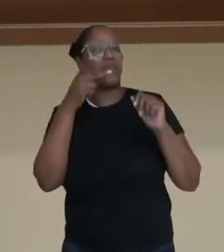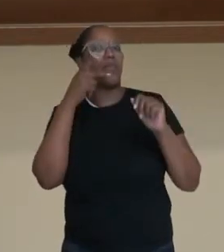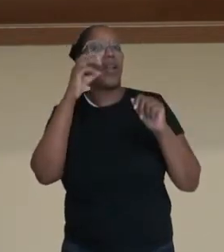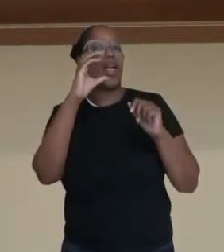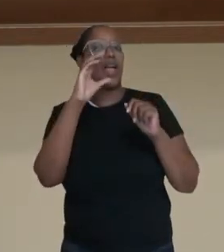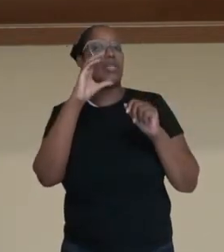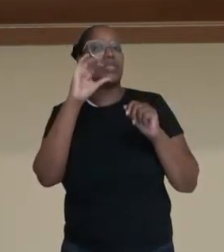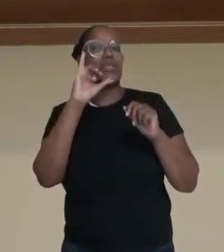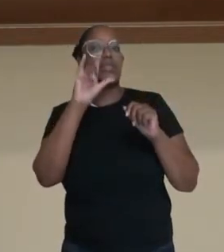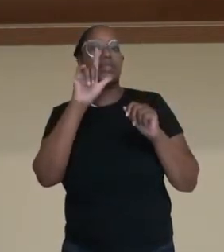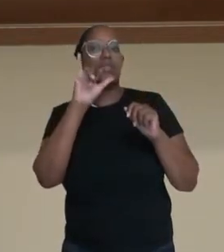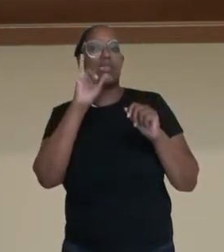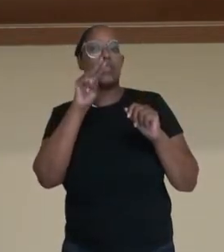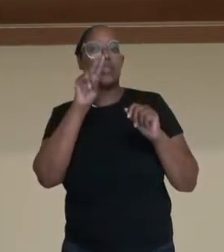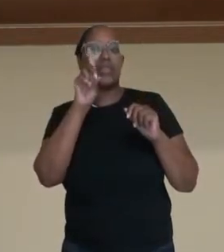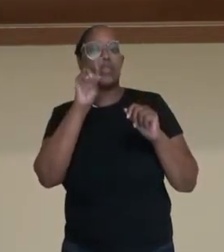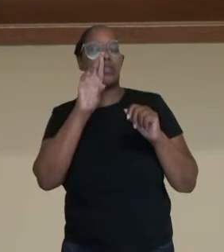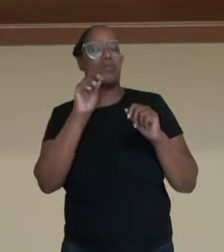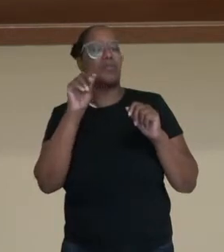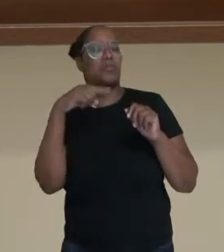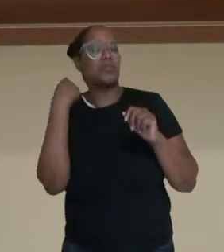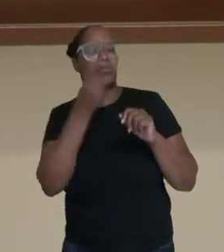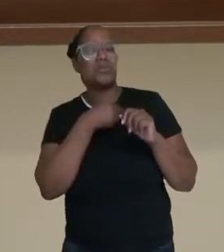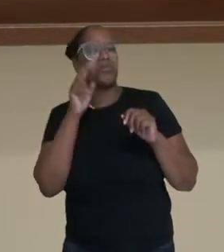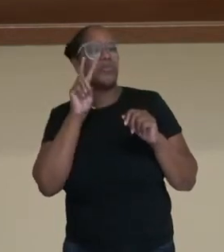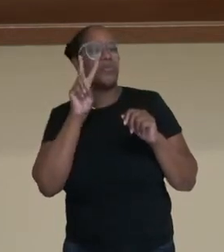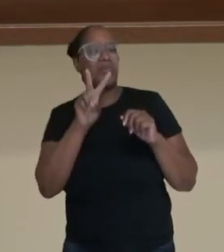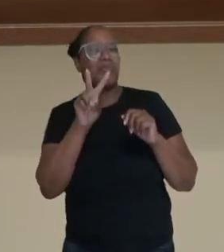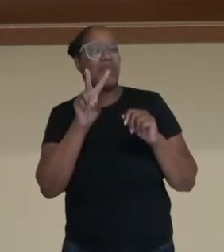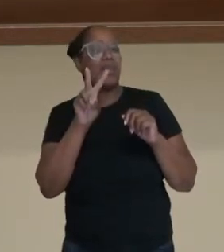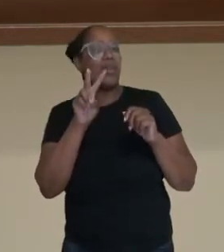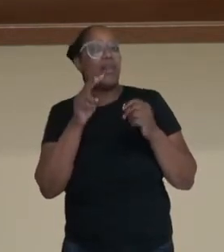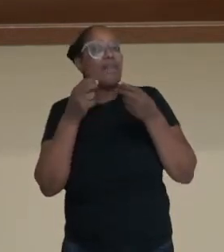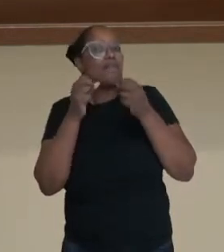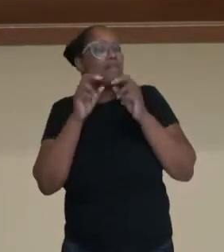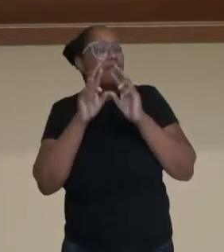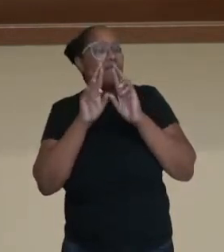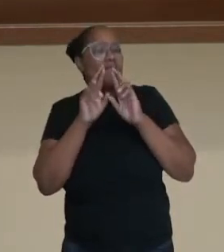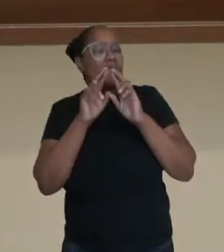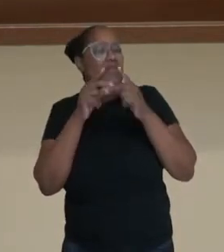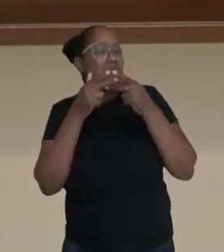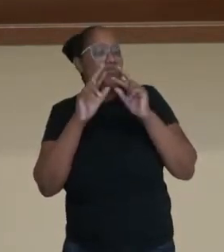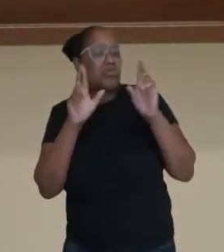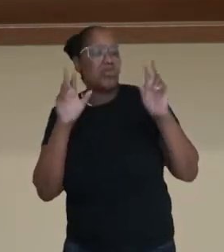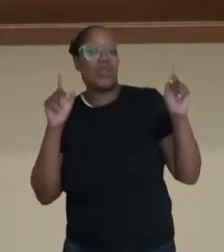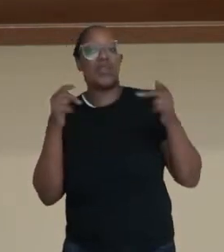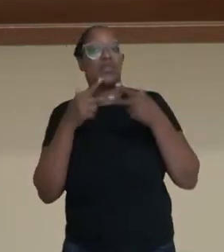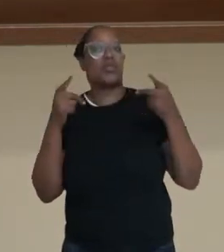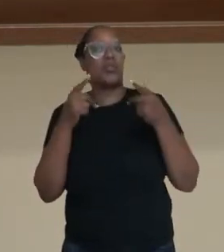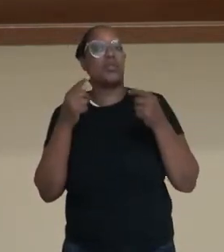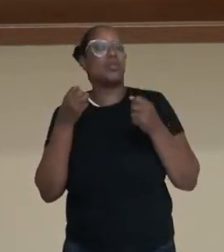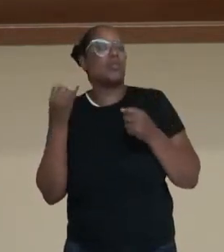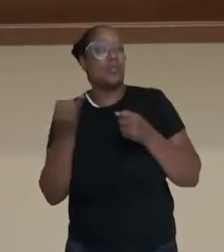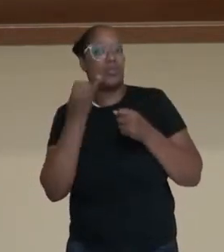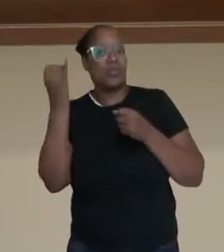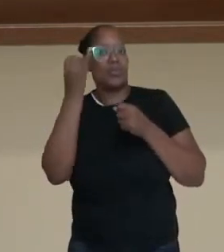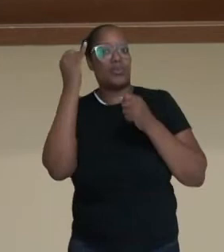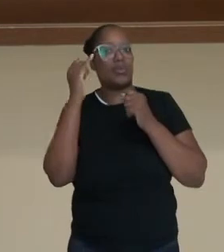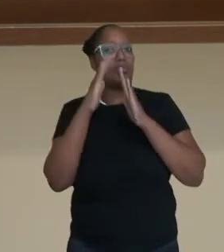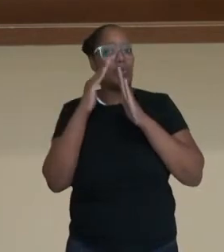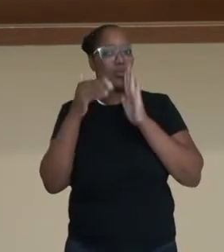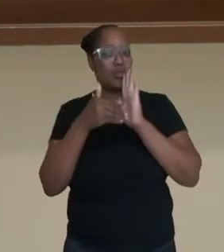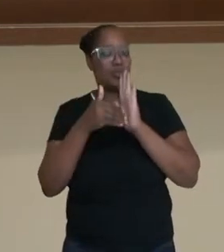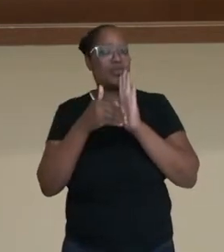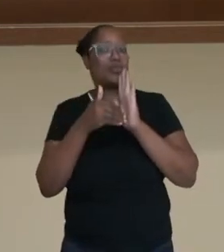cilindro. E a gente vai ver várias propriedades que são fundamentais para eles e também para o cilindro especificamente,